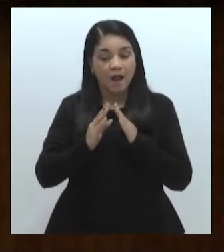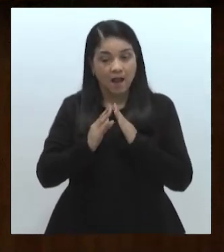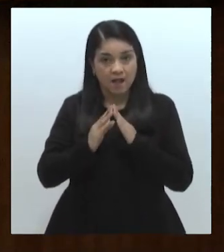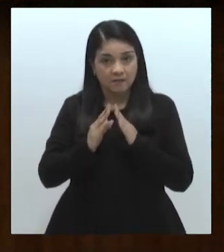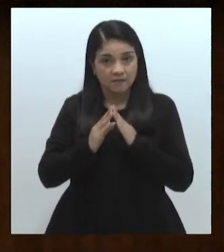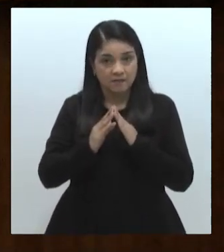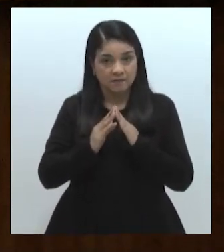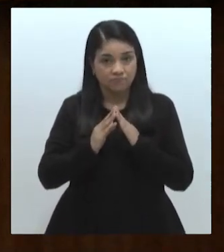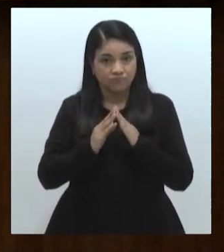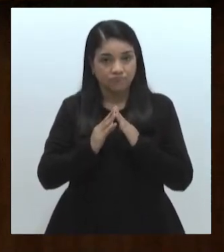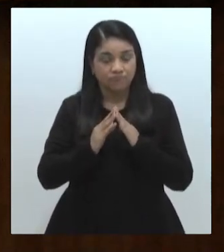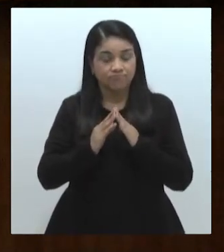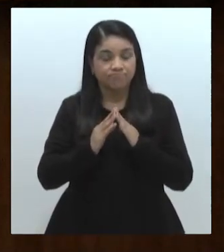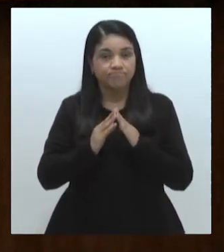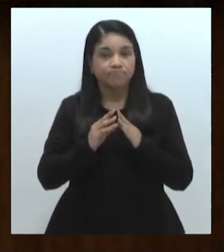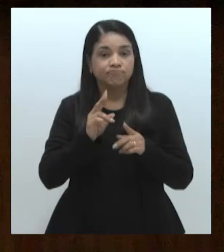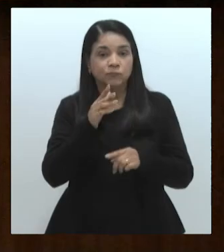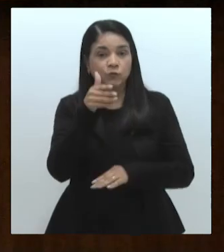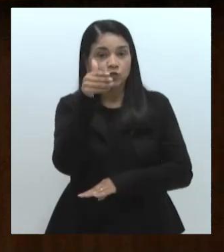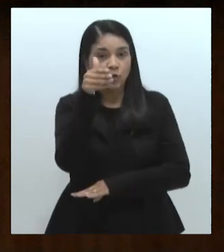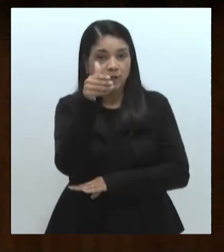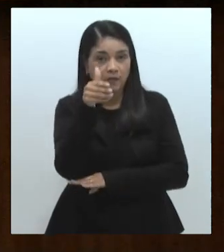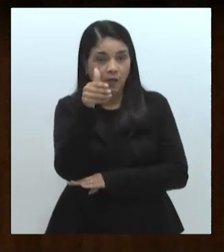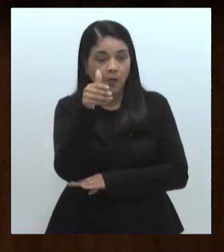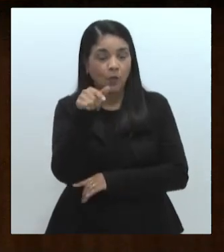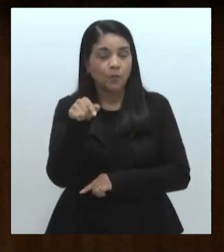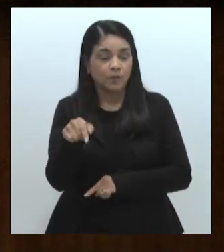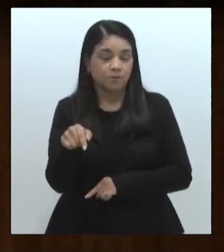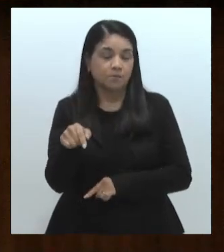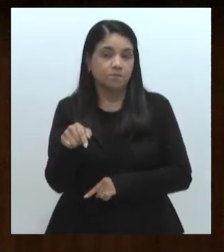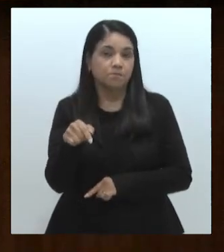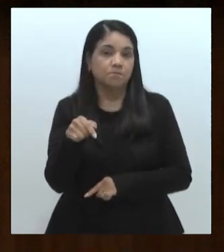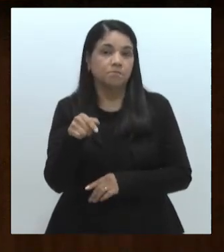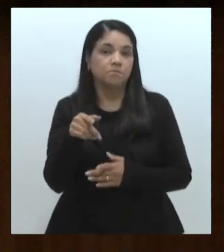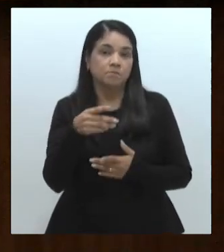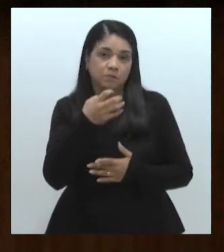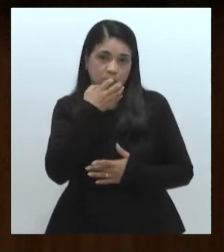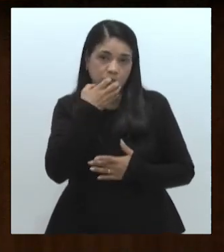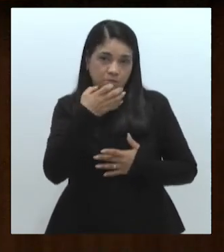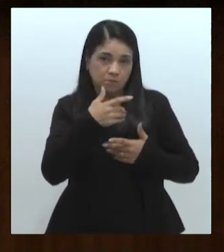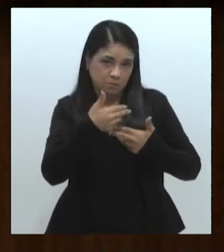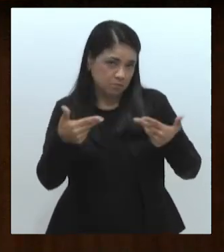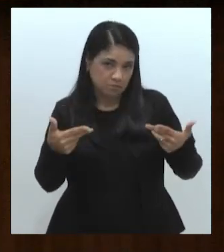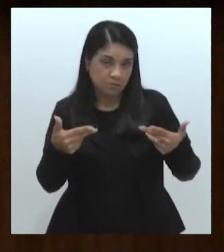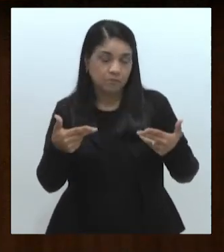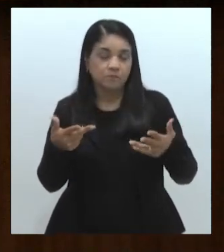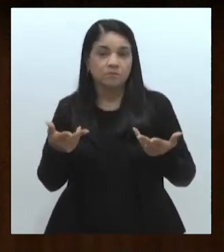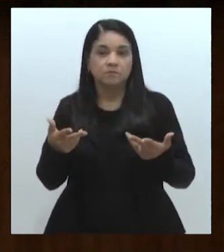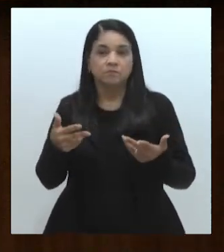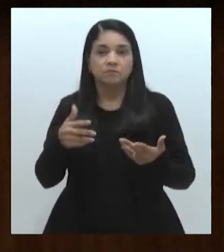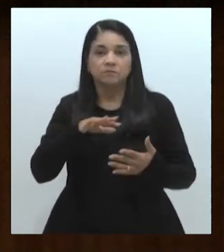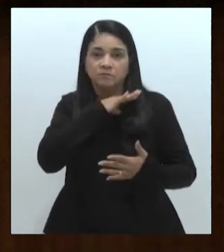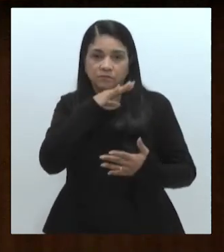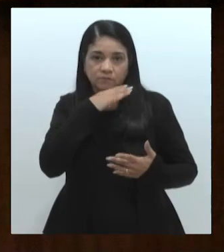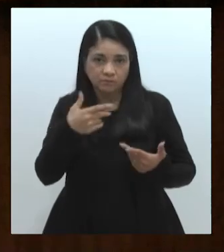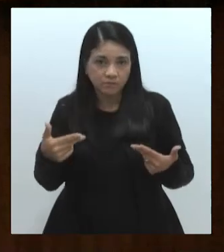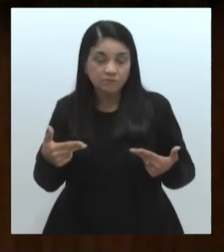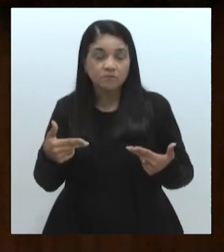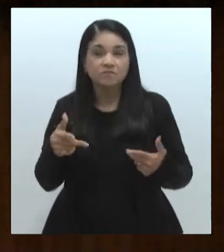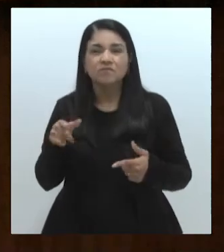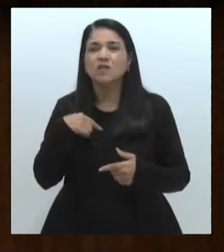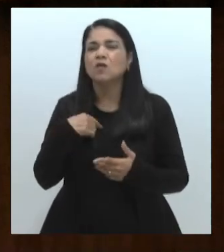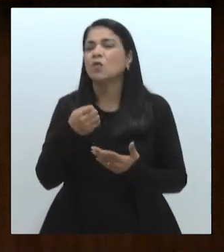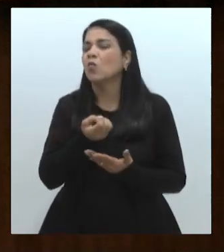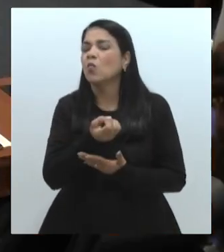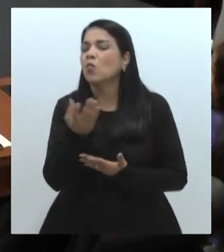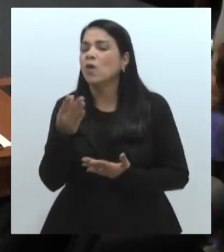não é de bom tom. Então, eu vou emendar na segunda e pedir só para retirar minhas emendas, por favor. Quantas emendas Vossa Excelência